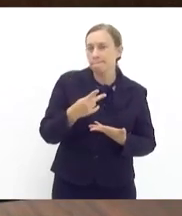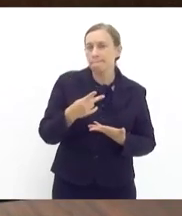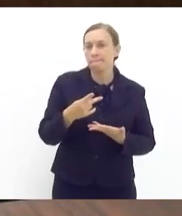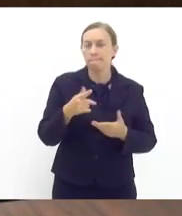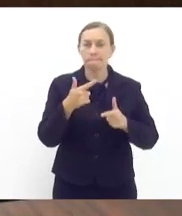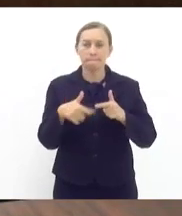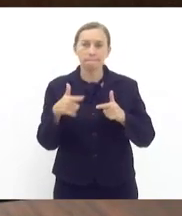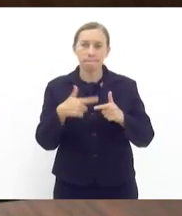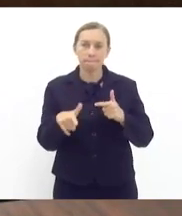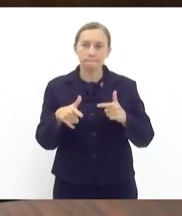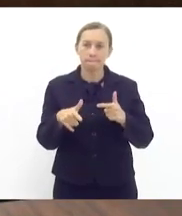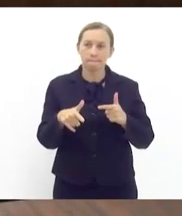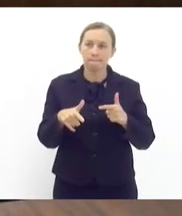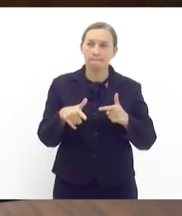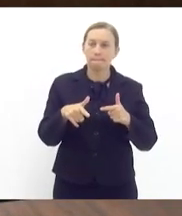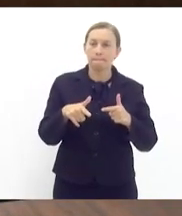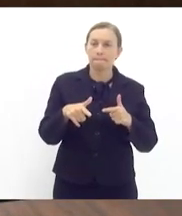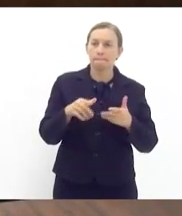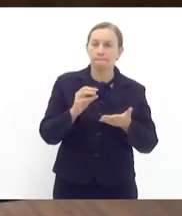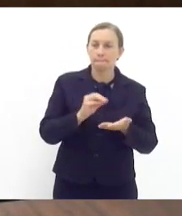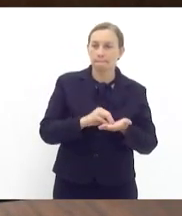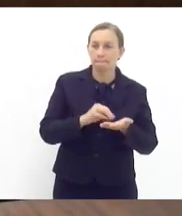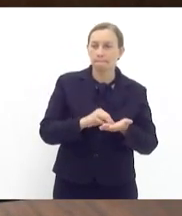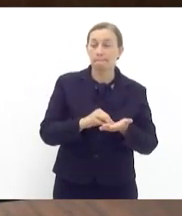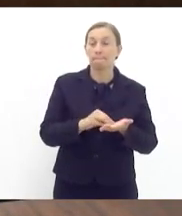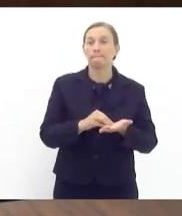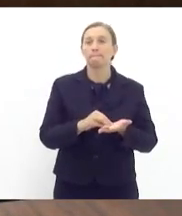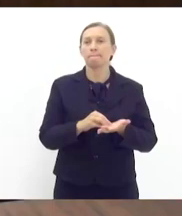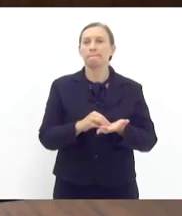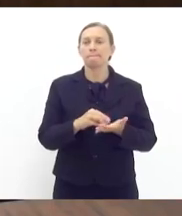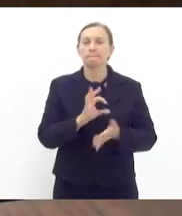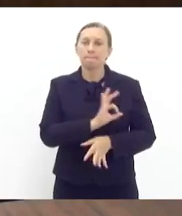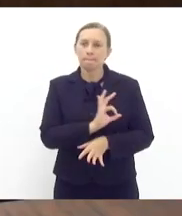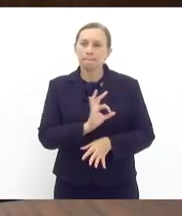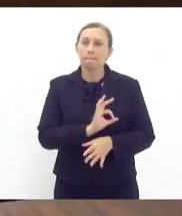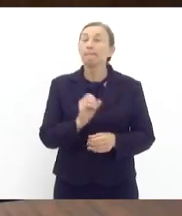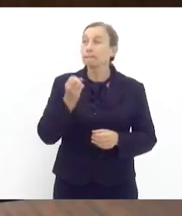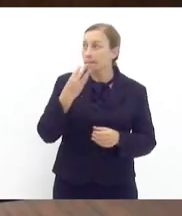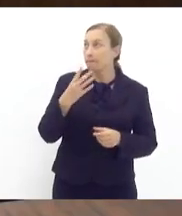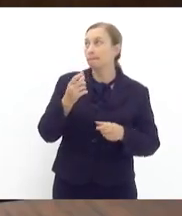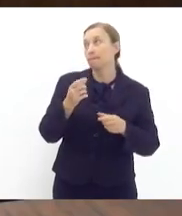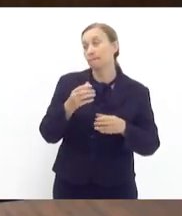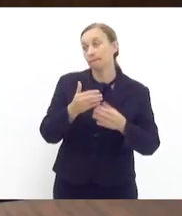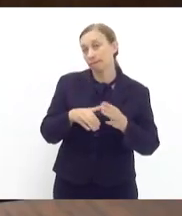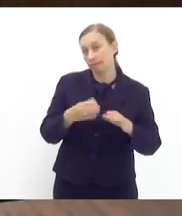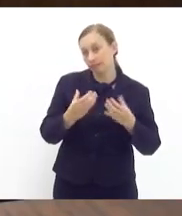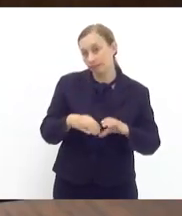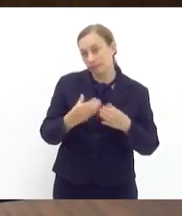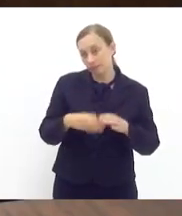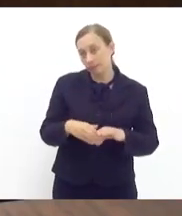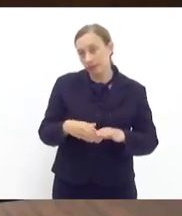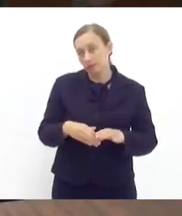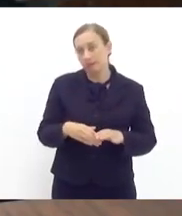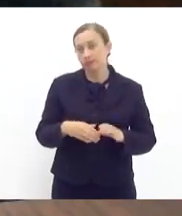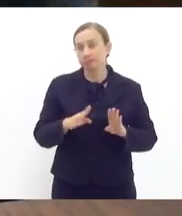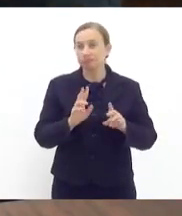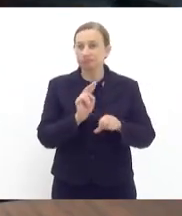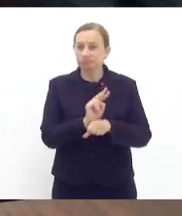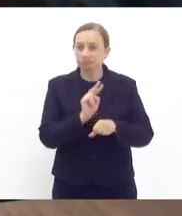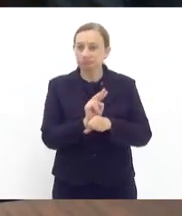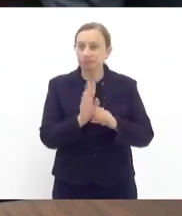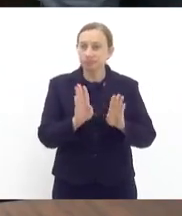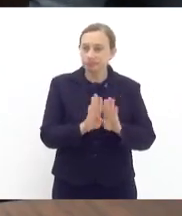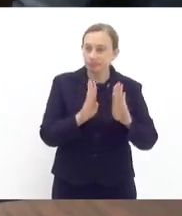o problema é de efetivo então ao invés de fazer concurso que é importante fazer não vamos fazer concurso para botar na porta das escolas vamos